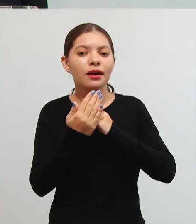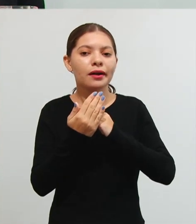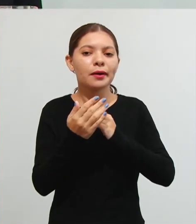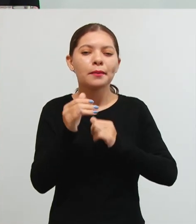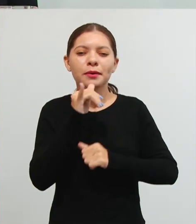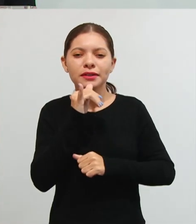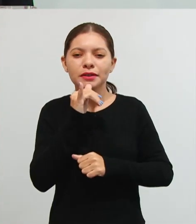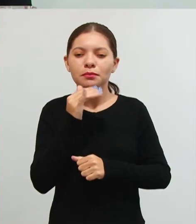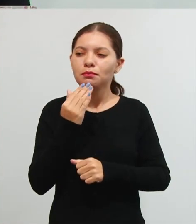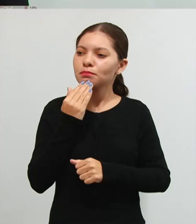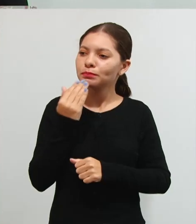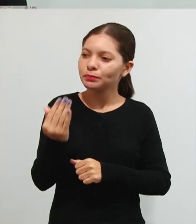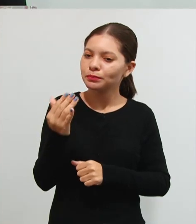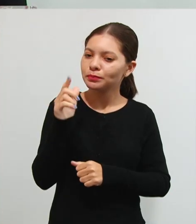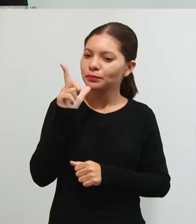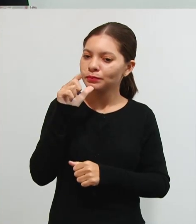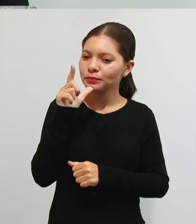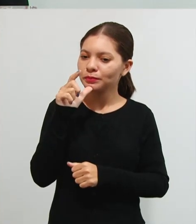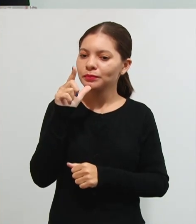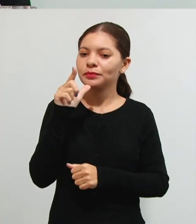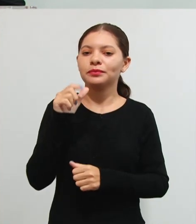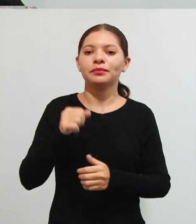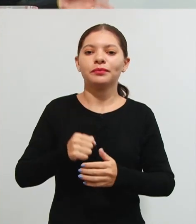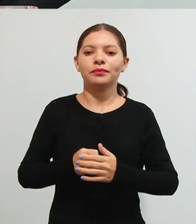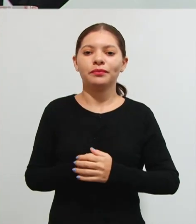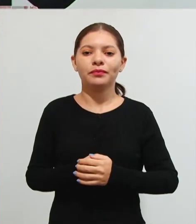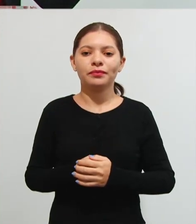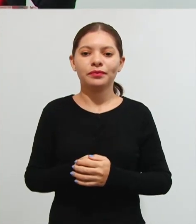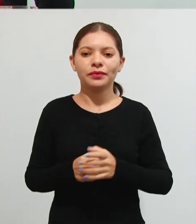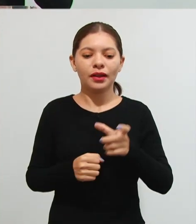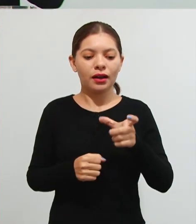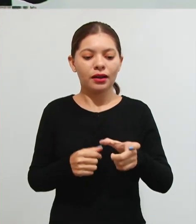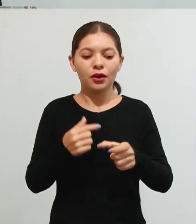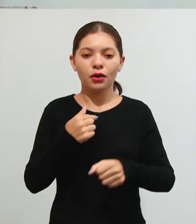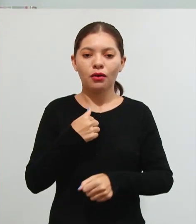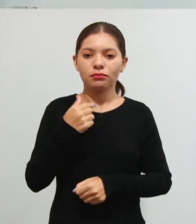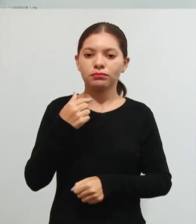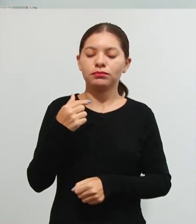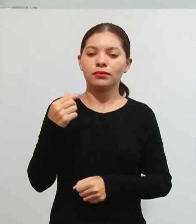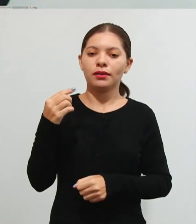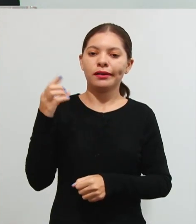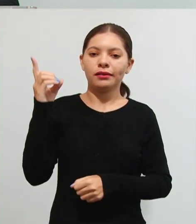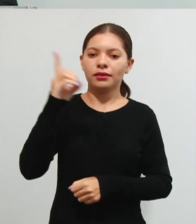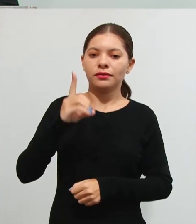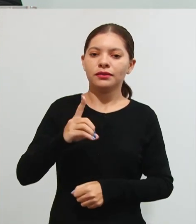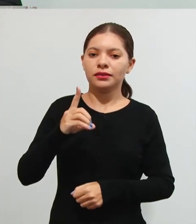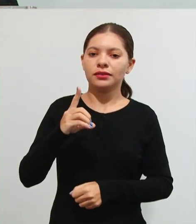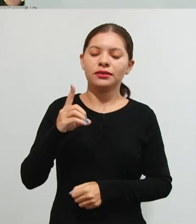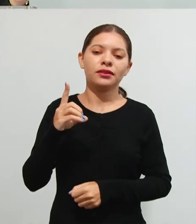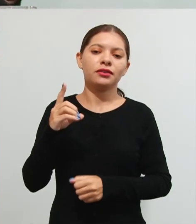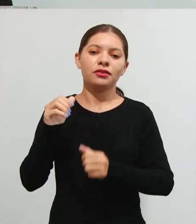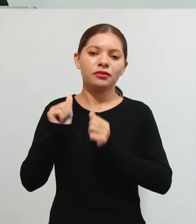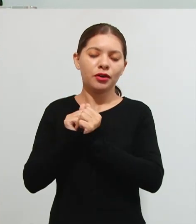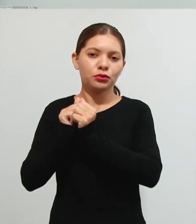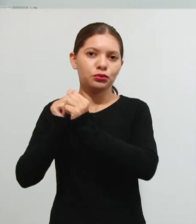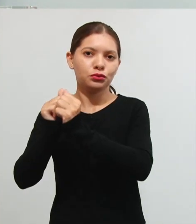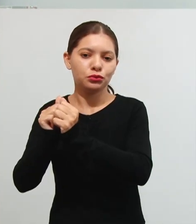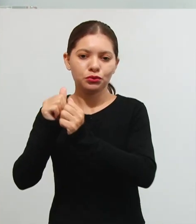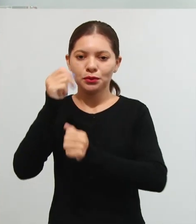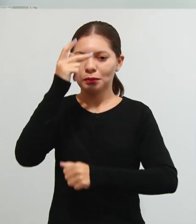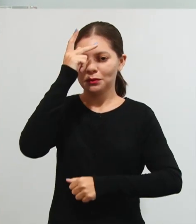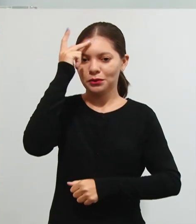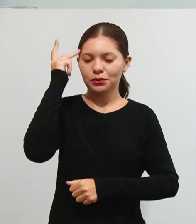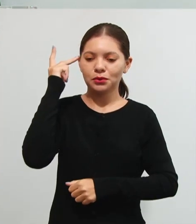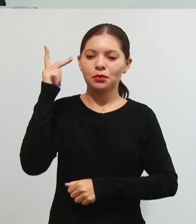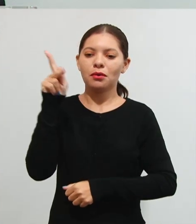quer pedir água, um exemplo, ela vai, leva a pessoa lá no bebedouro, por exemplo, leva, né, a professora